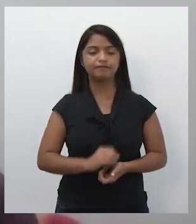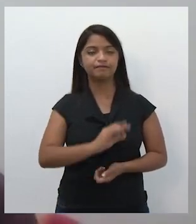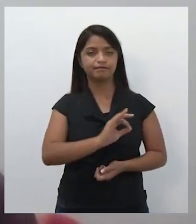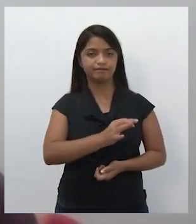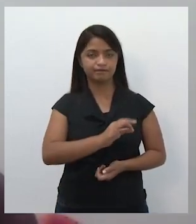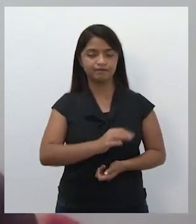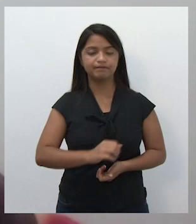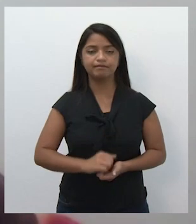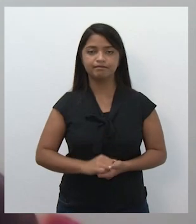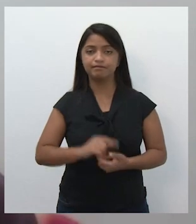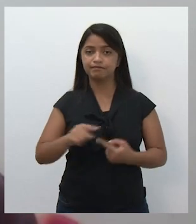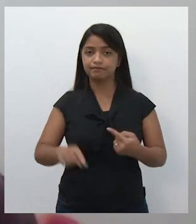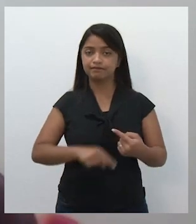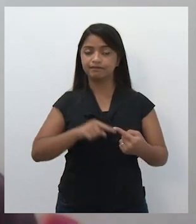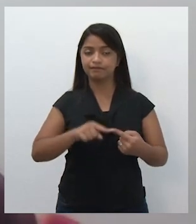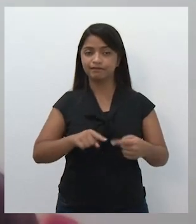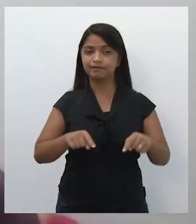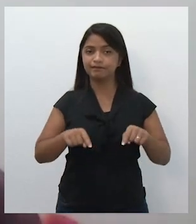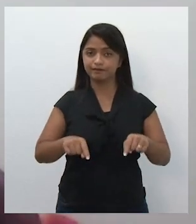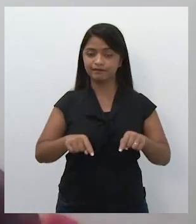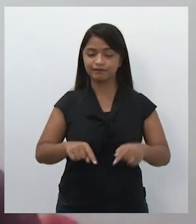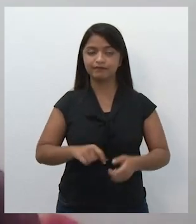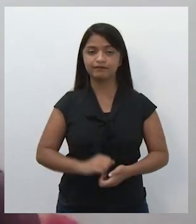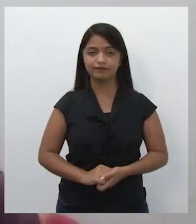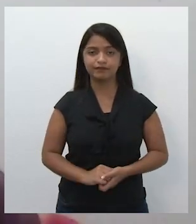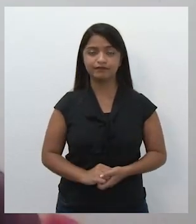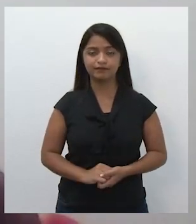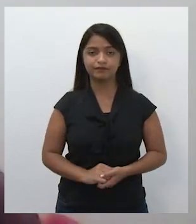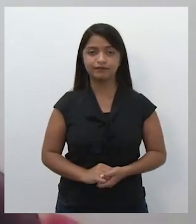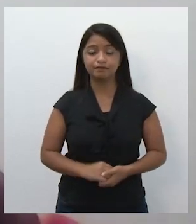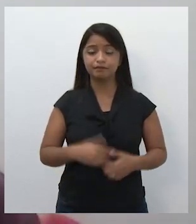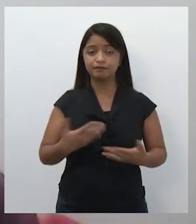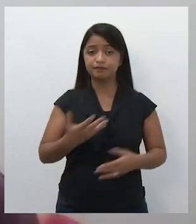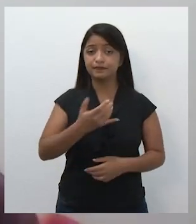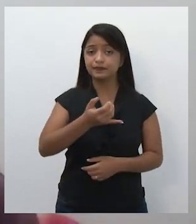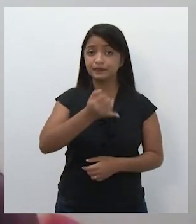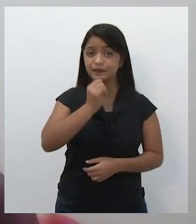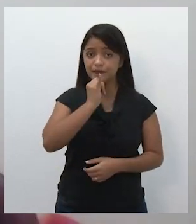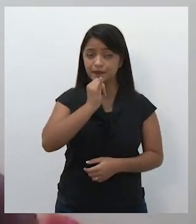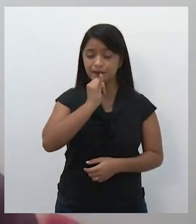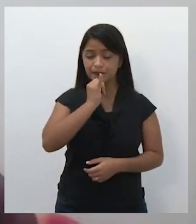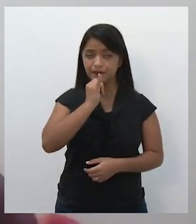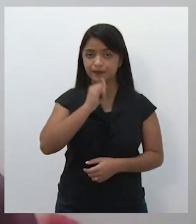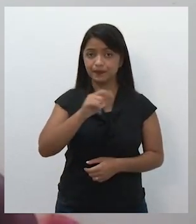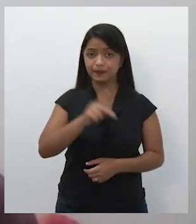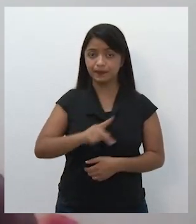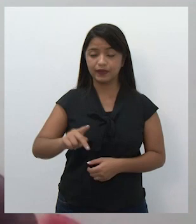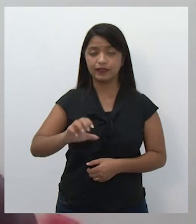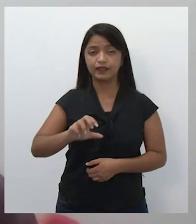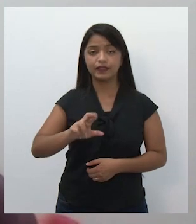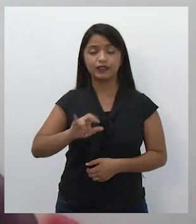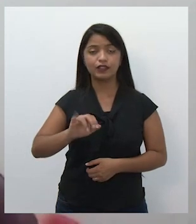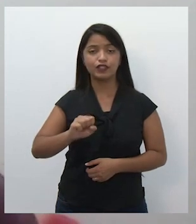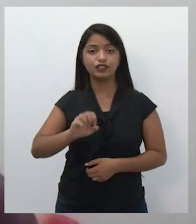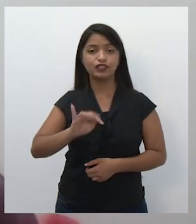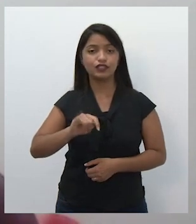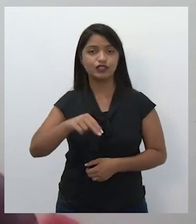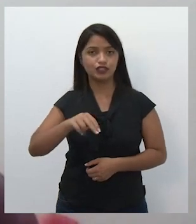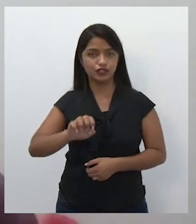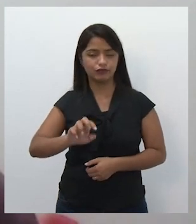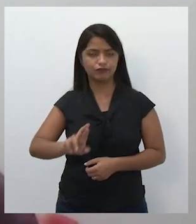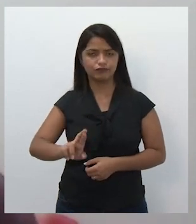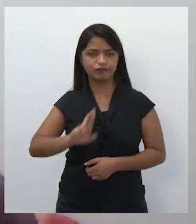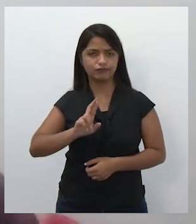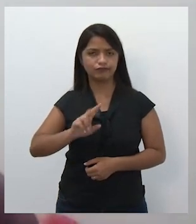Exatamente, a ideia é essa, né? Ou seja, eu até vou ilustrar com uma observação que a professora Cristine fez aqui, né? Que algumas marcas